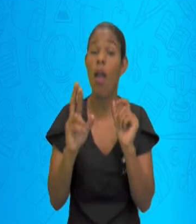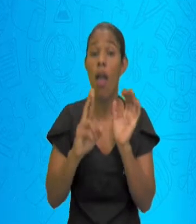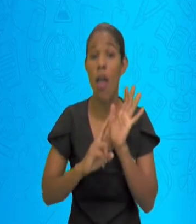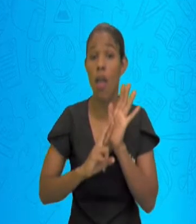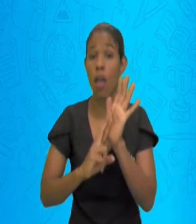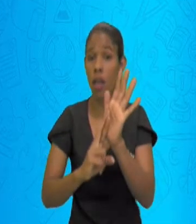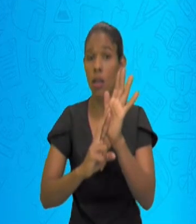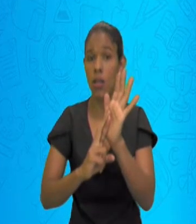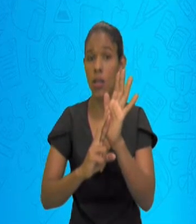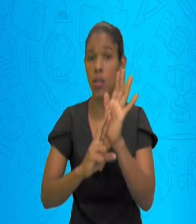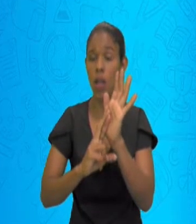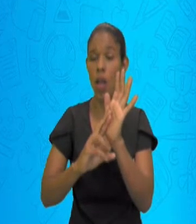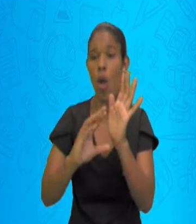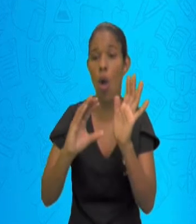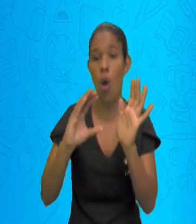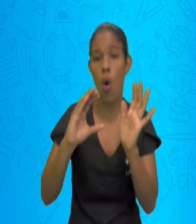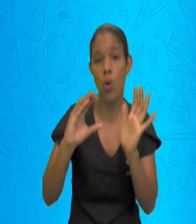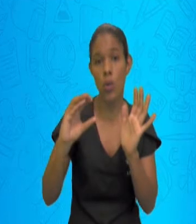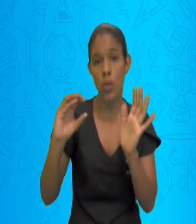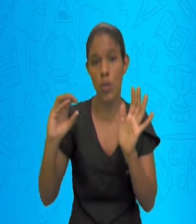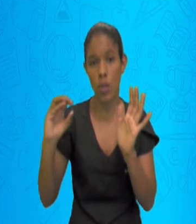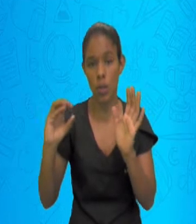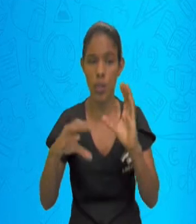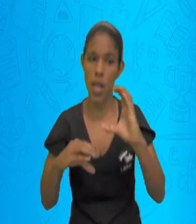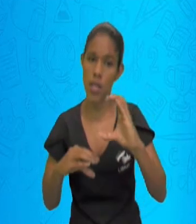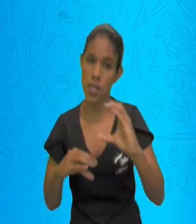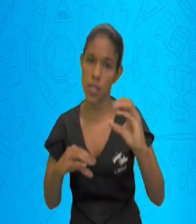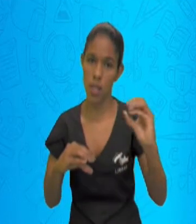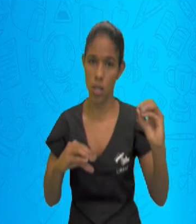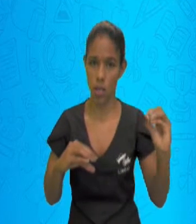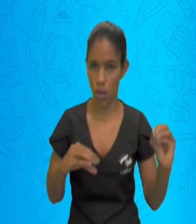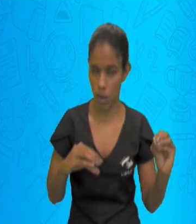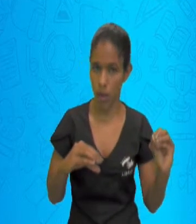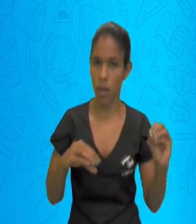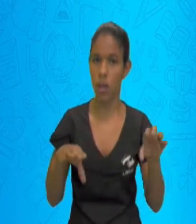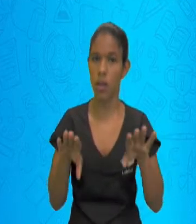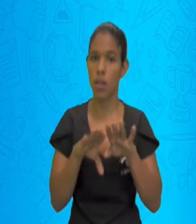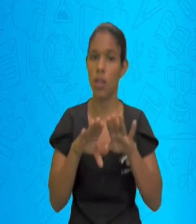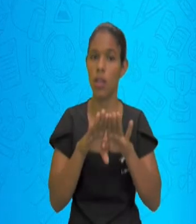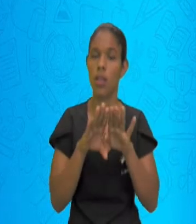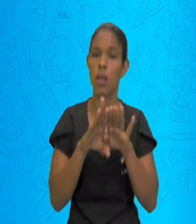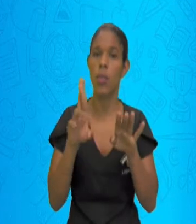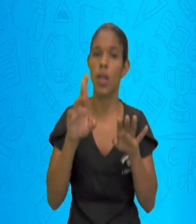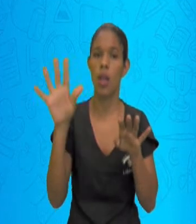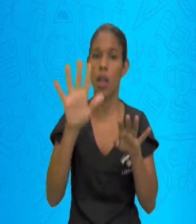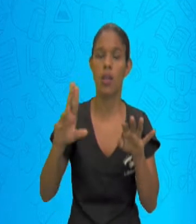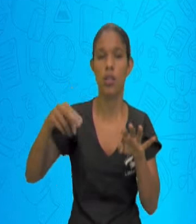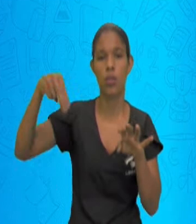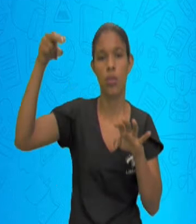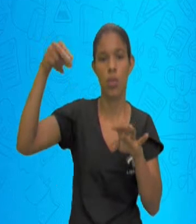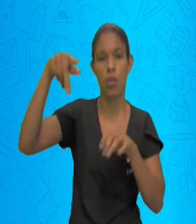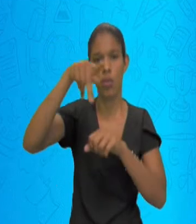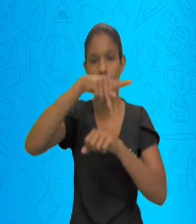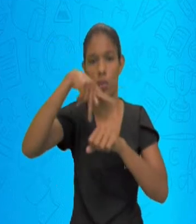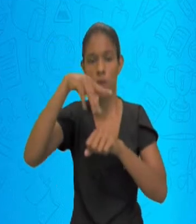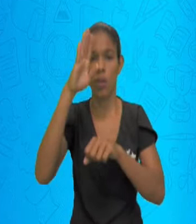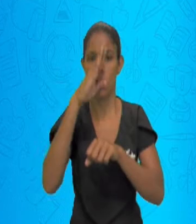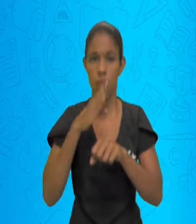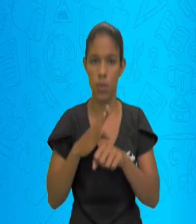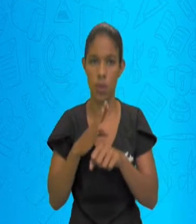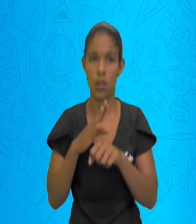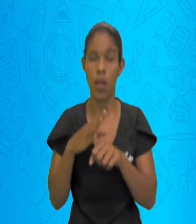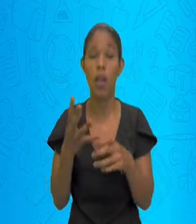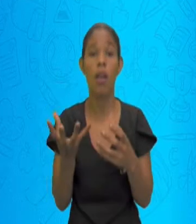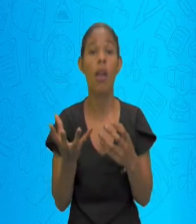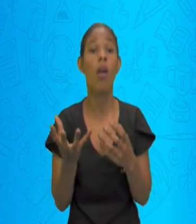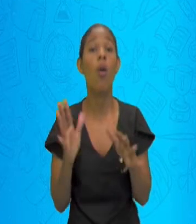país, que é muito famosa nessas regiões, que é o Bumba Meu Boi. Se você não ouviu falar dessa festa, você